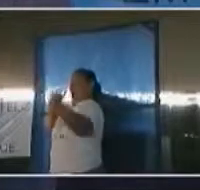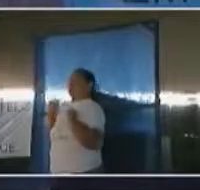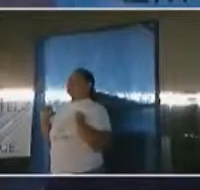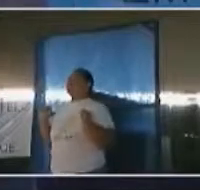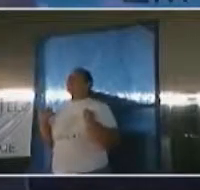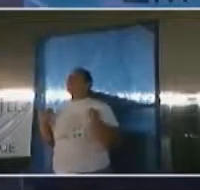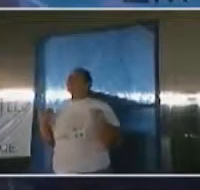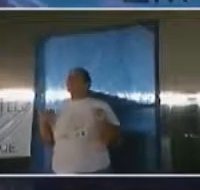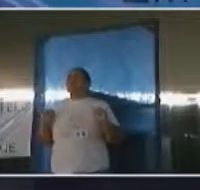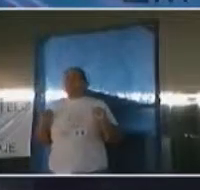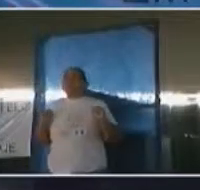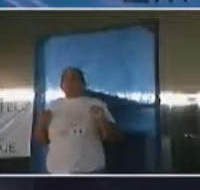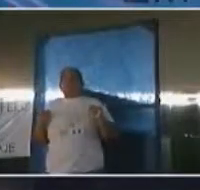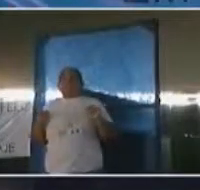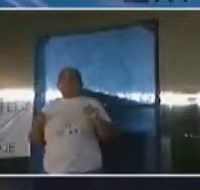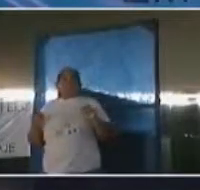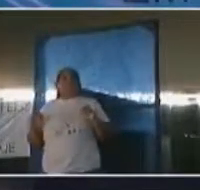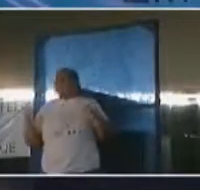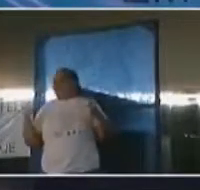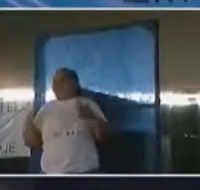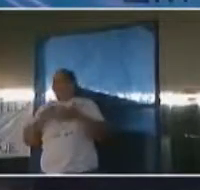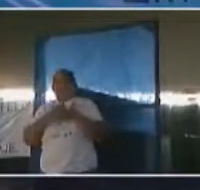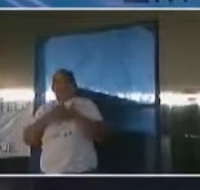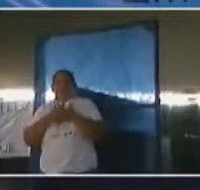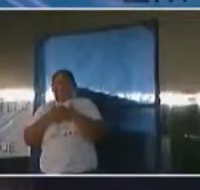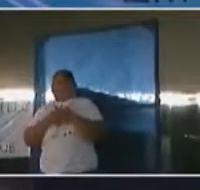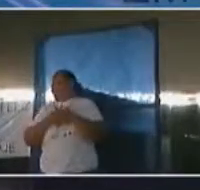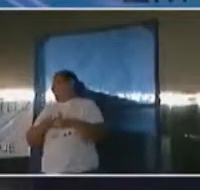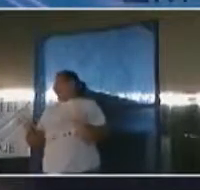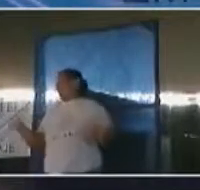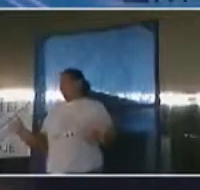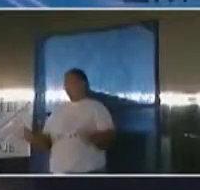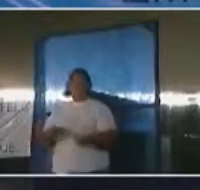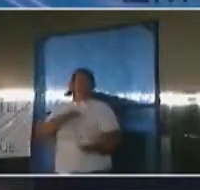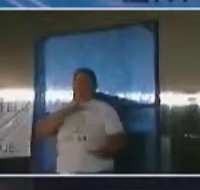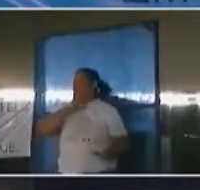Os fios eram lugares terríveis, lugares a serem evitados.